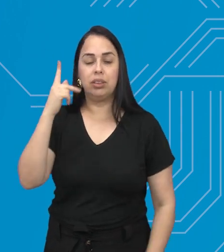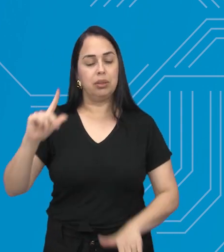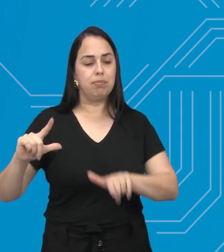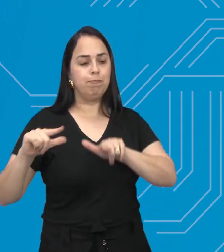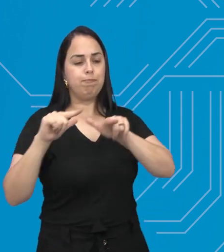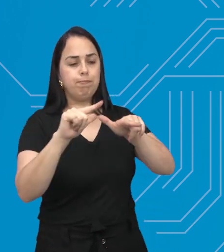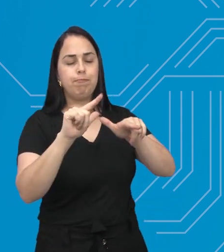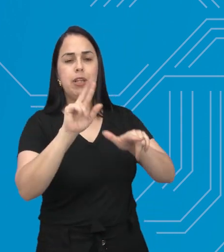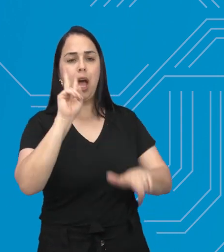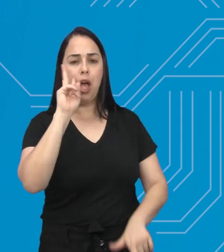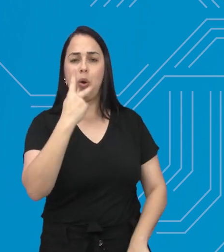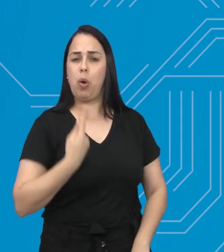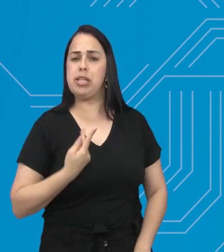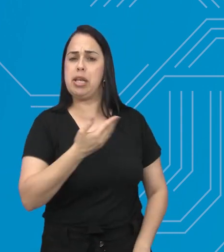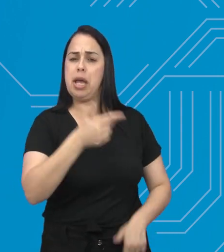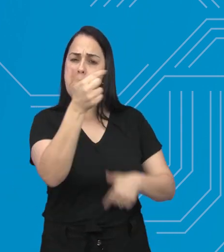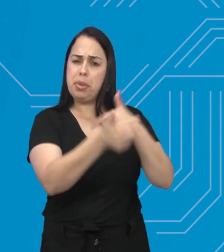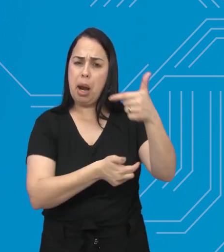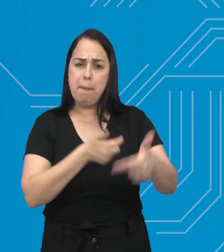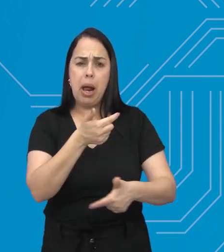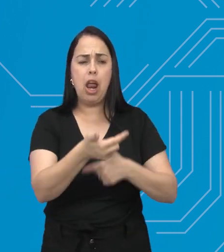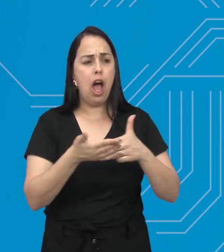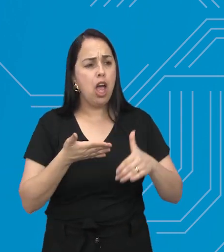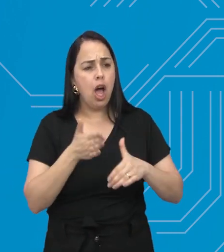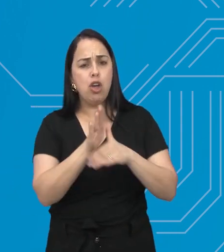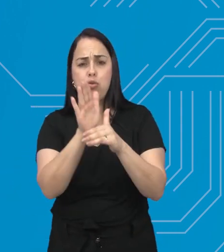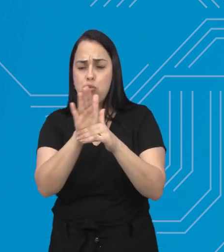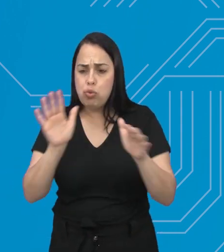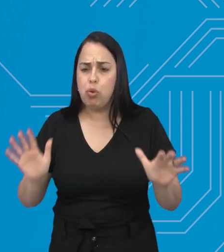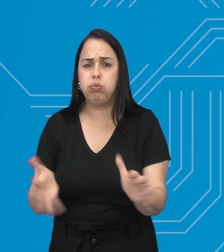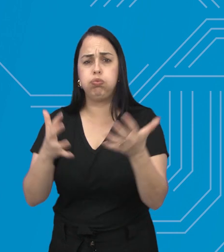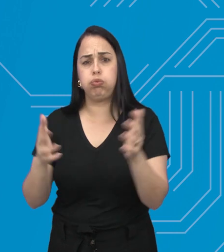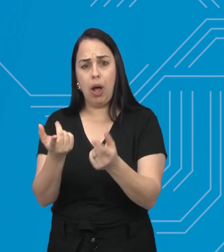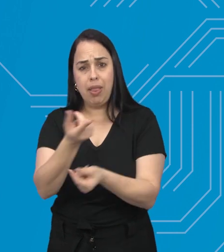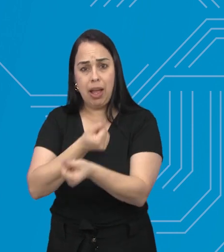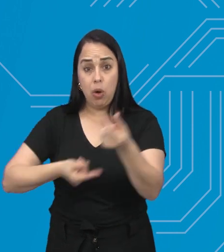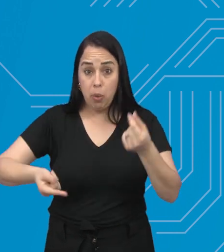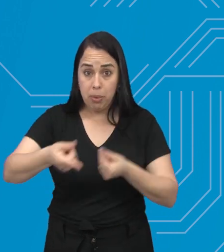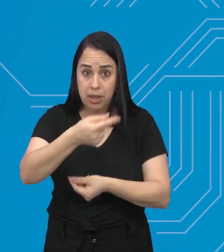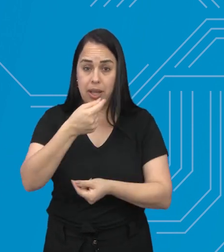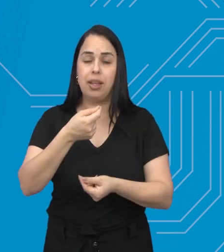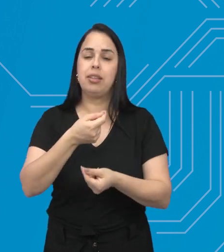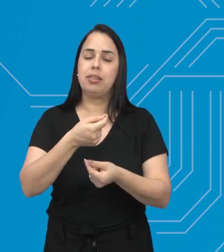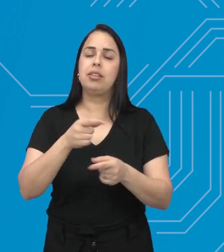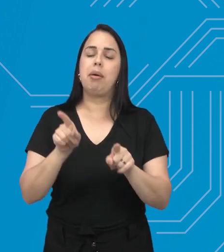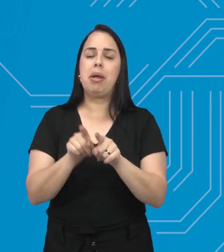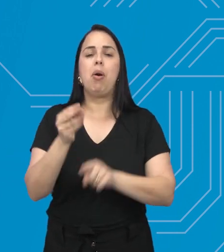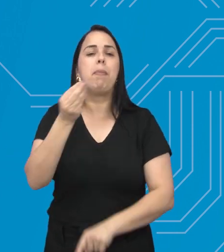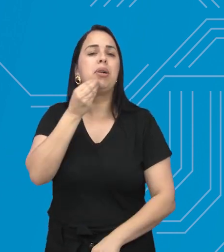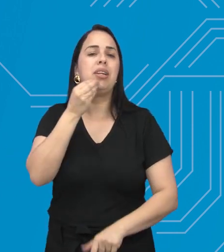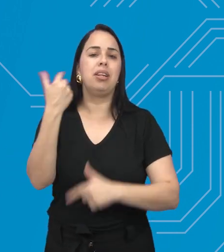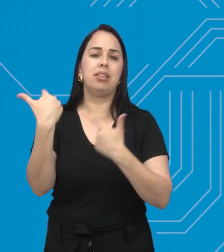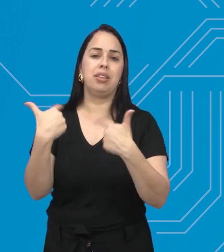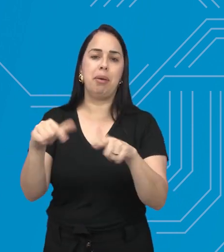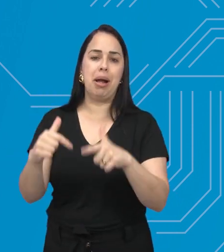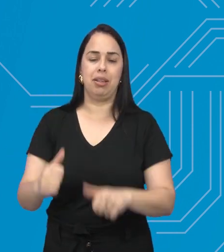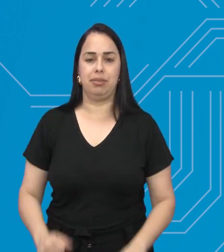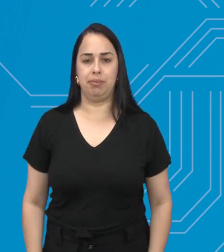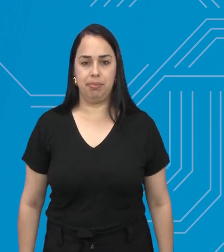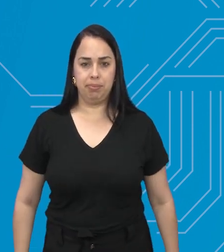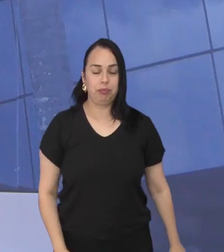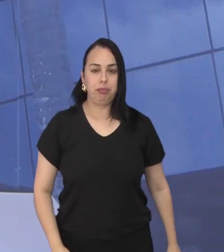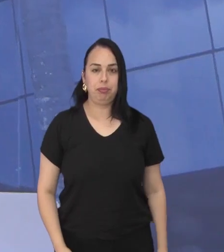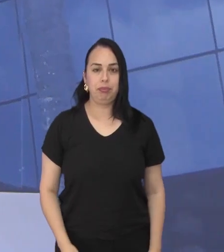forma de reconhecer os trabalhos de Mohamed, que contribuíram com a economia de São José e com a geração de emprego e renda na